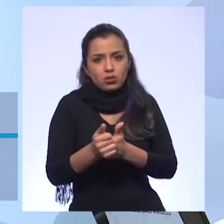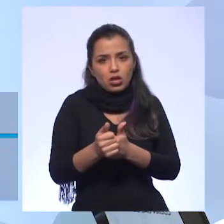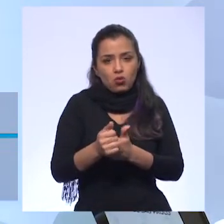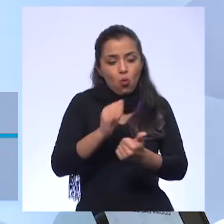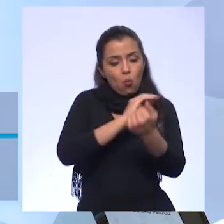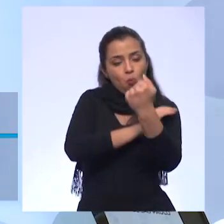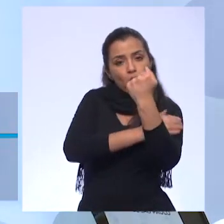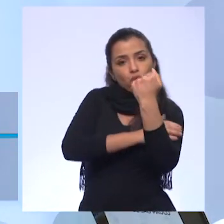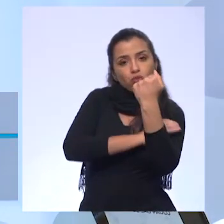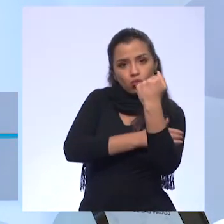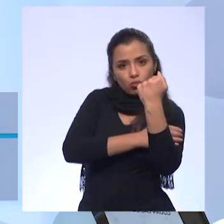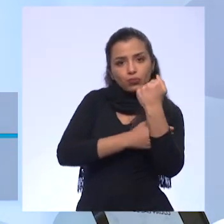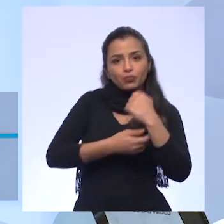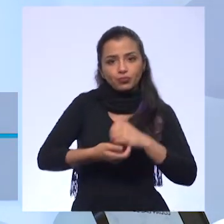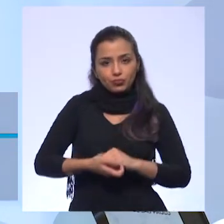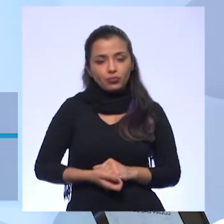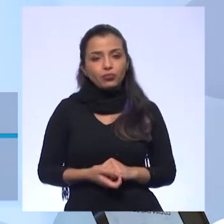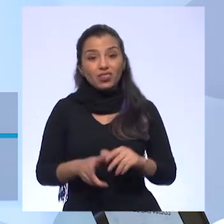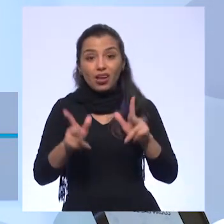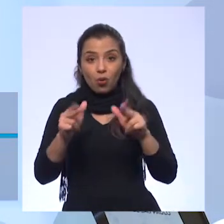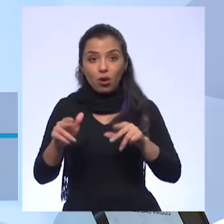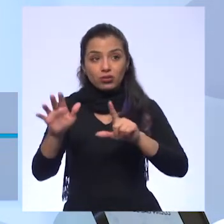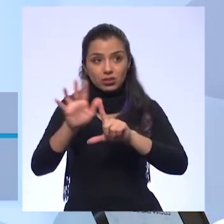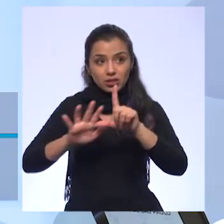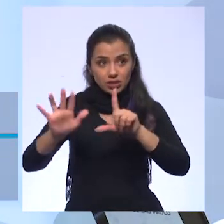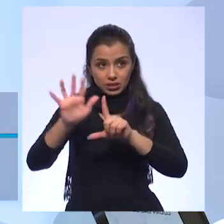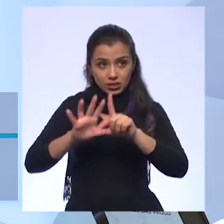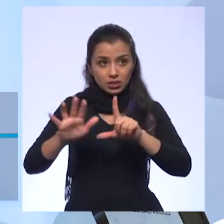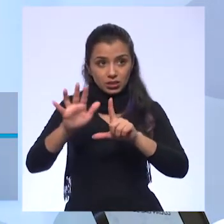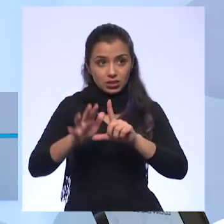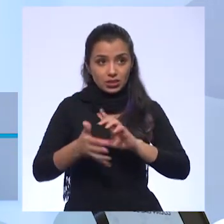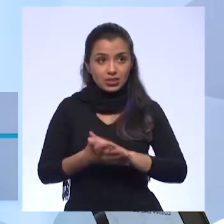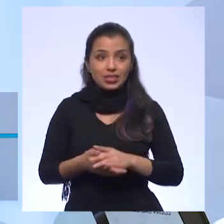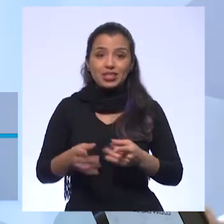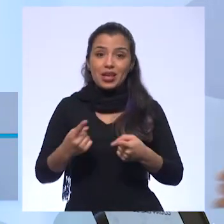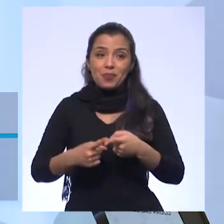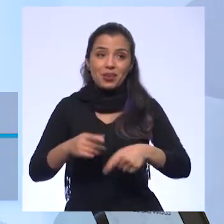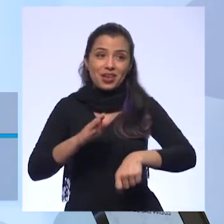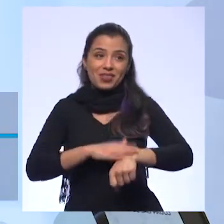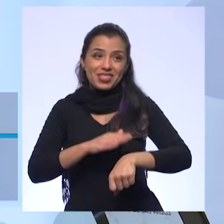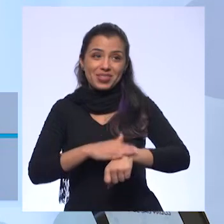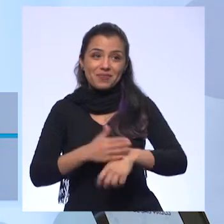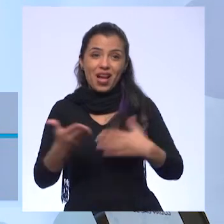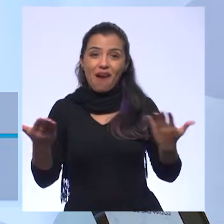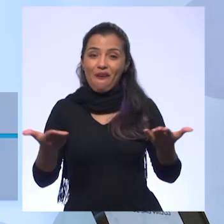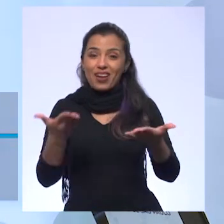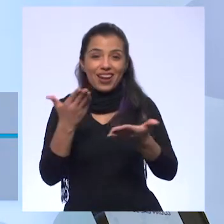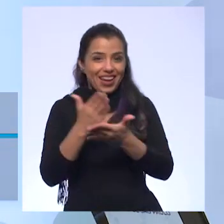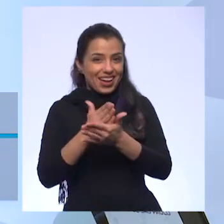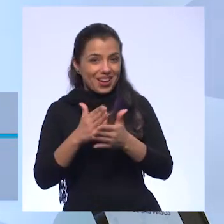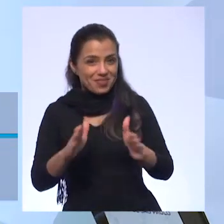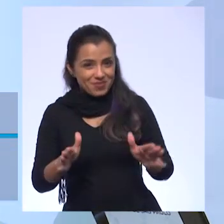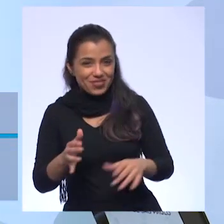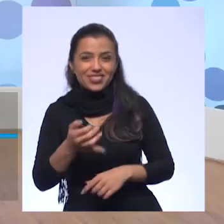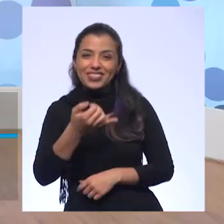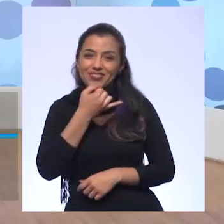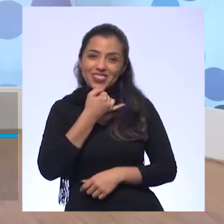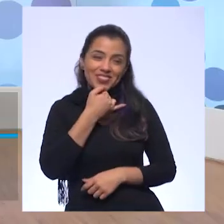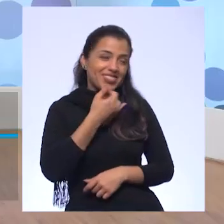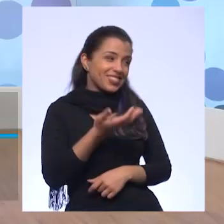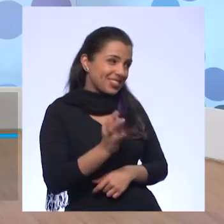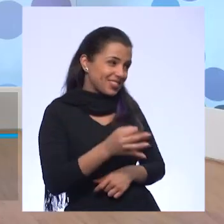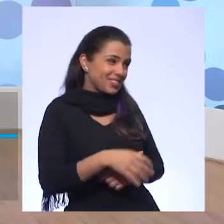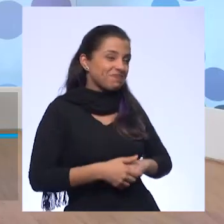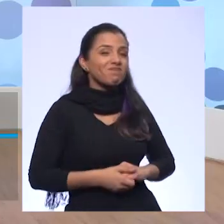músculos diferentes. Está na figura aí, enquanto a gente vai mostrando a figura, infelizmente a aula acabou, a gente vai ficando por aqui, né, professor Edjoel? Sim.